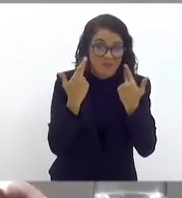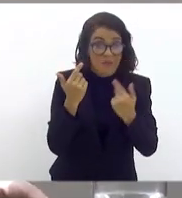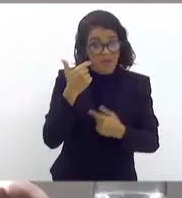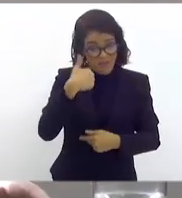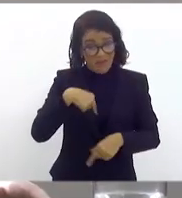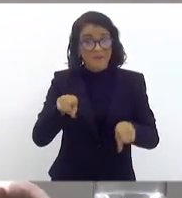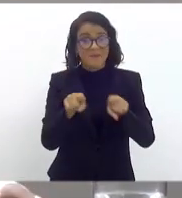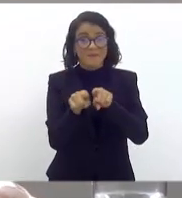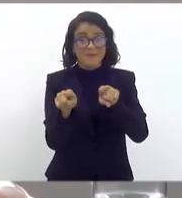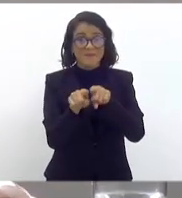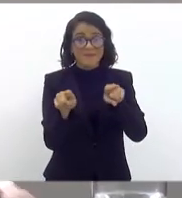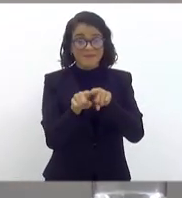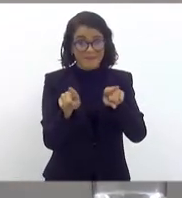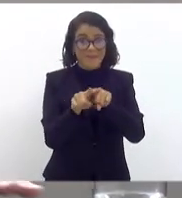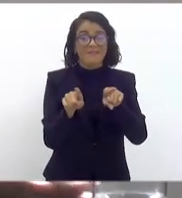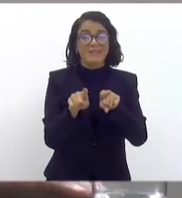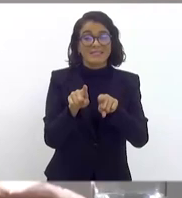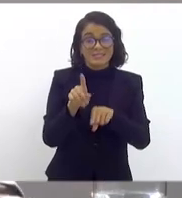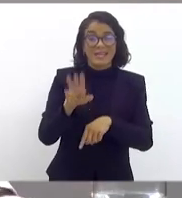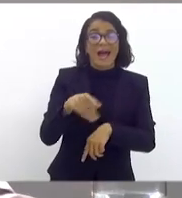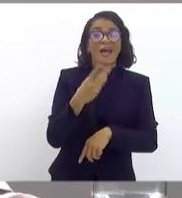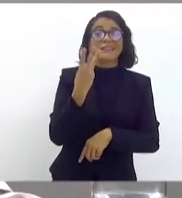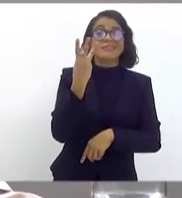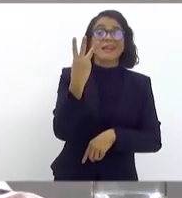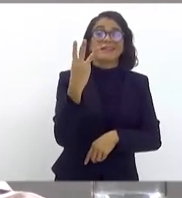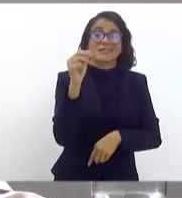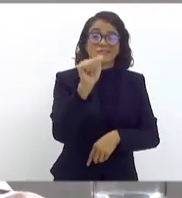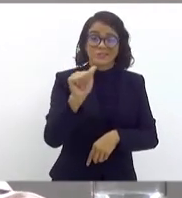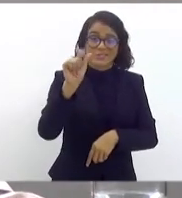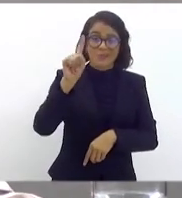mesmo já fui de 3 associações.